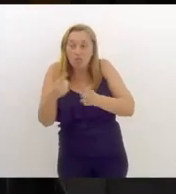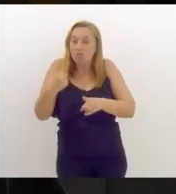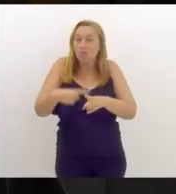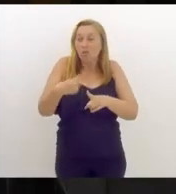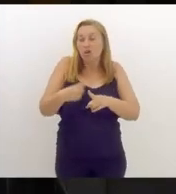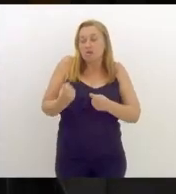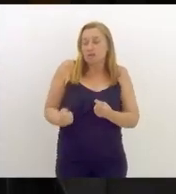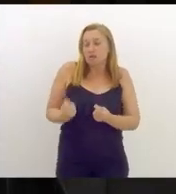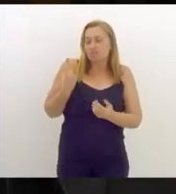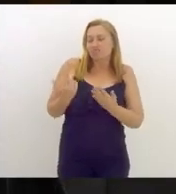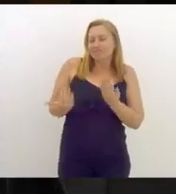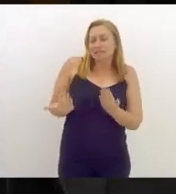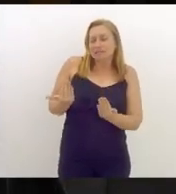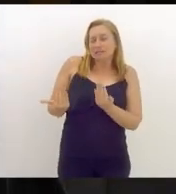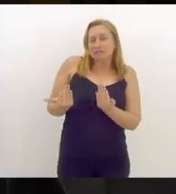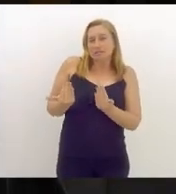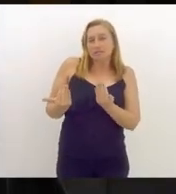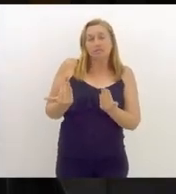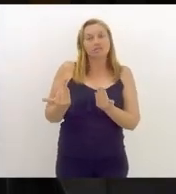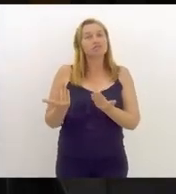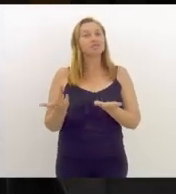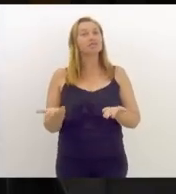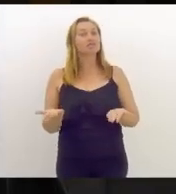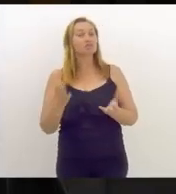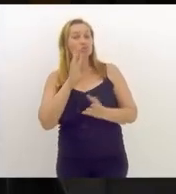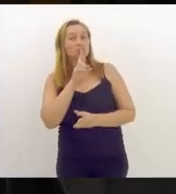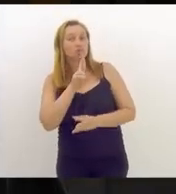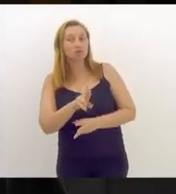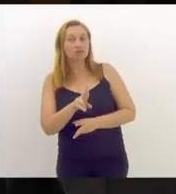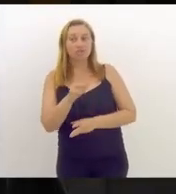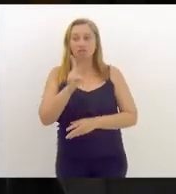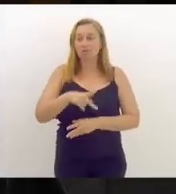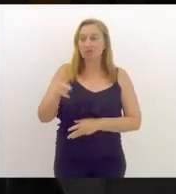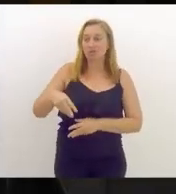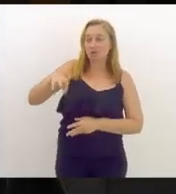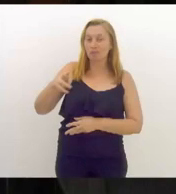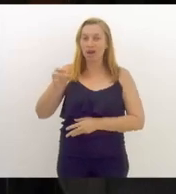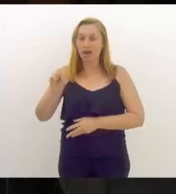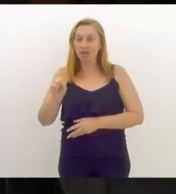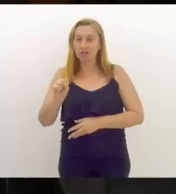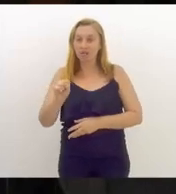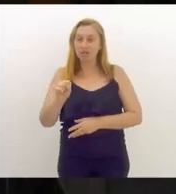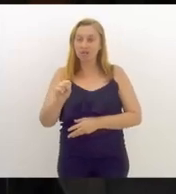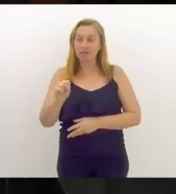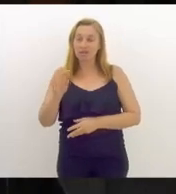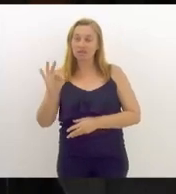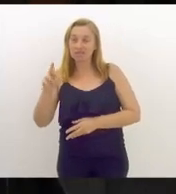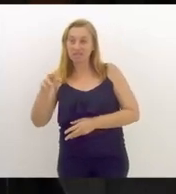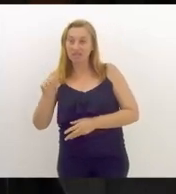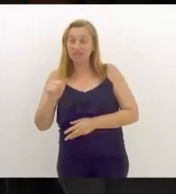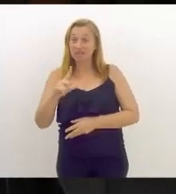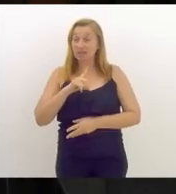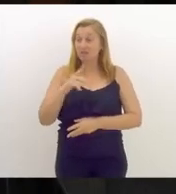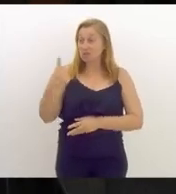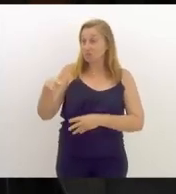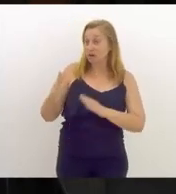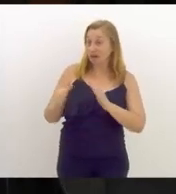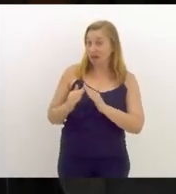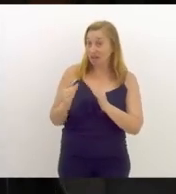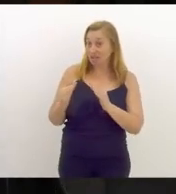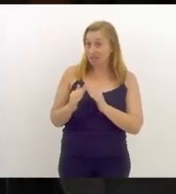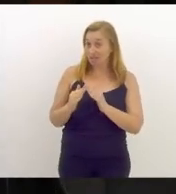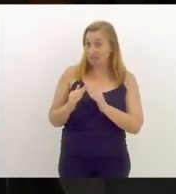desconfianças do pleito o professor Marcos Cintra teve em sua casa